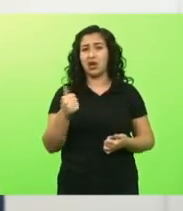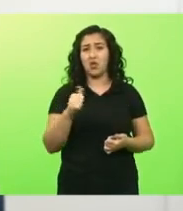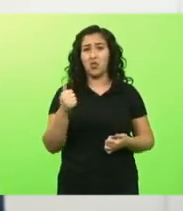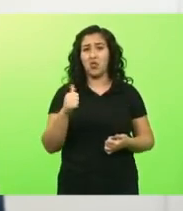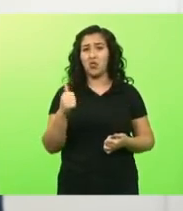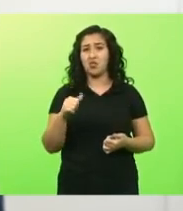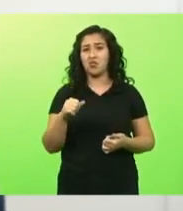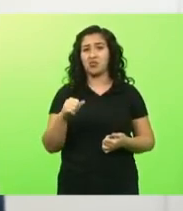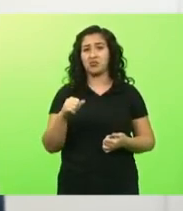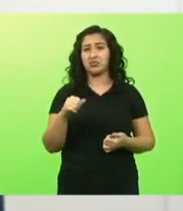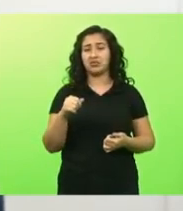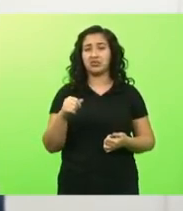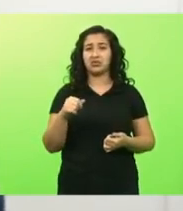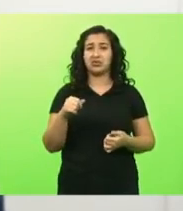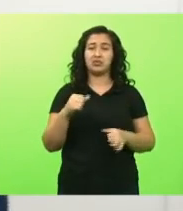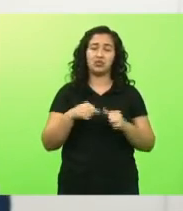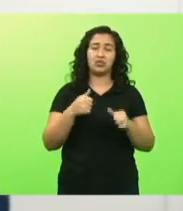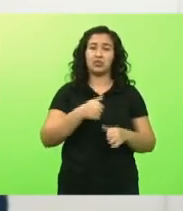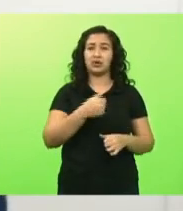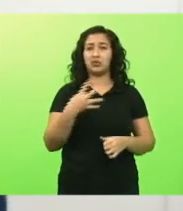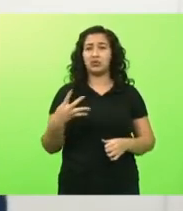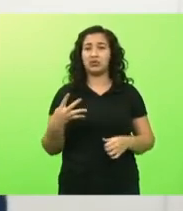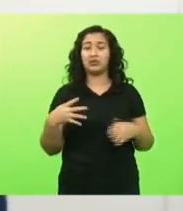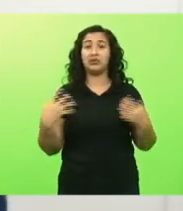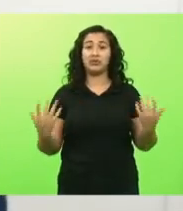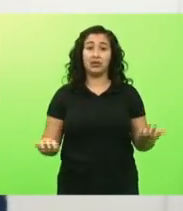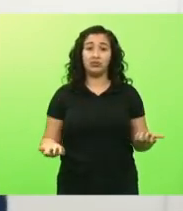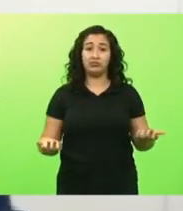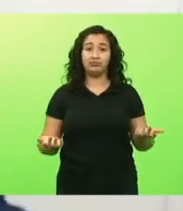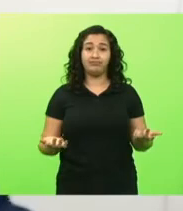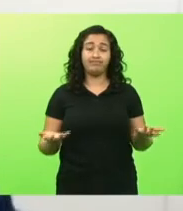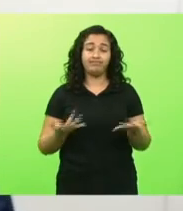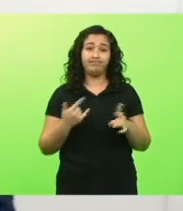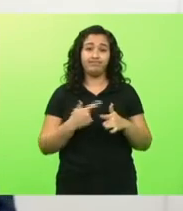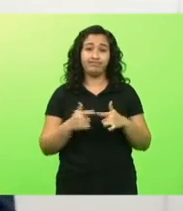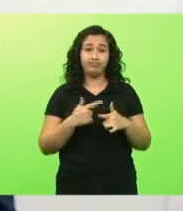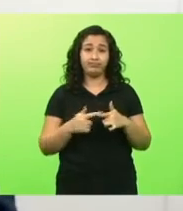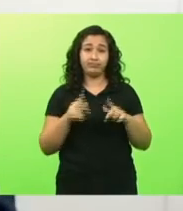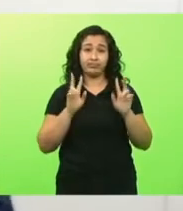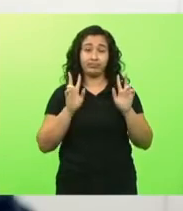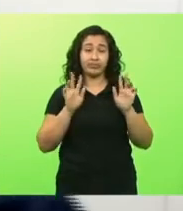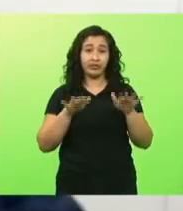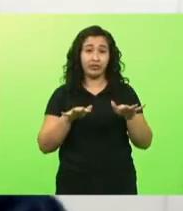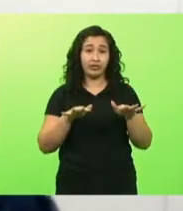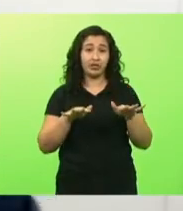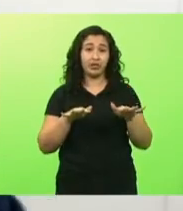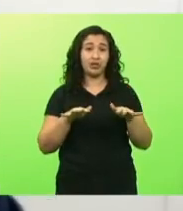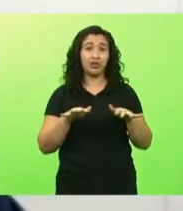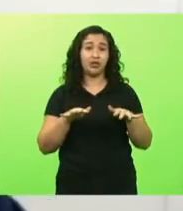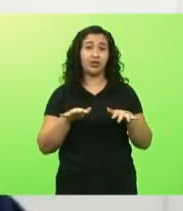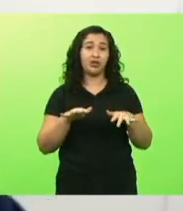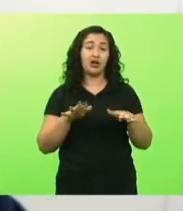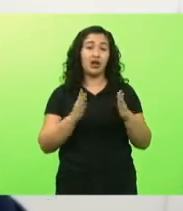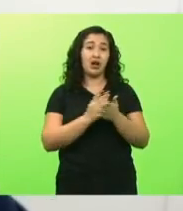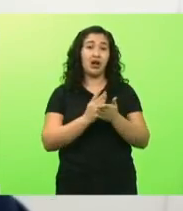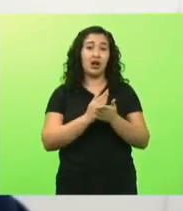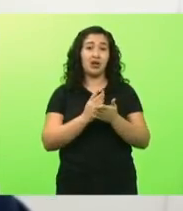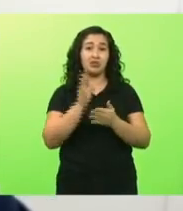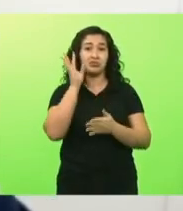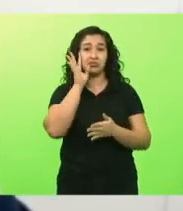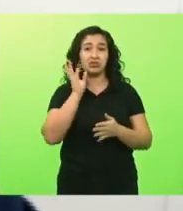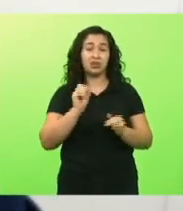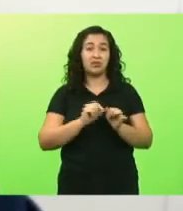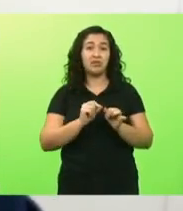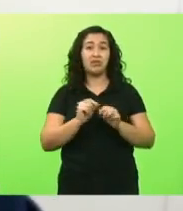14. Então, o caminhão está tombado, motorista não sabe o que fazer, diz que está tudo bem, e